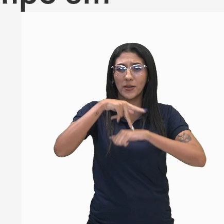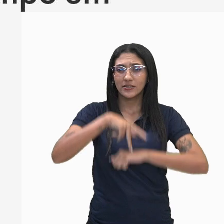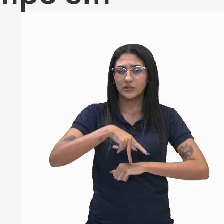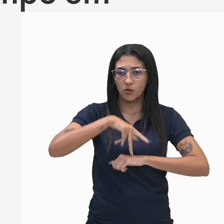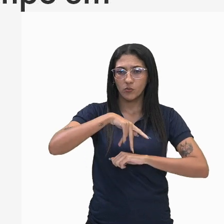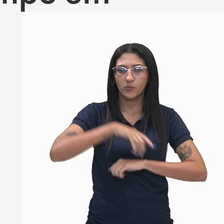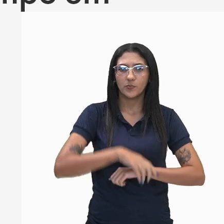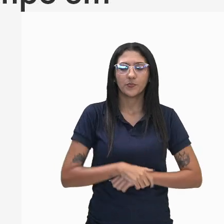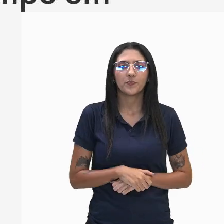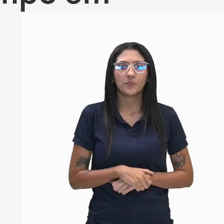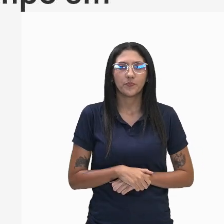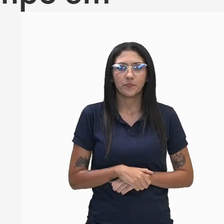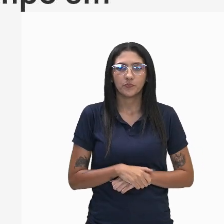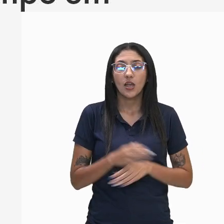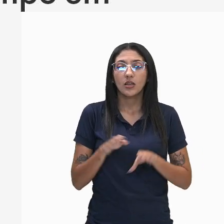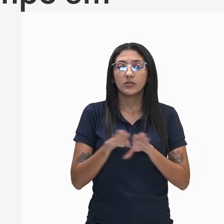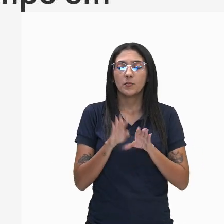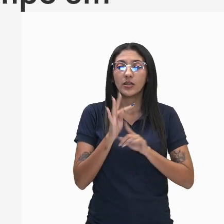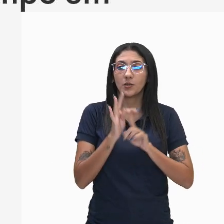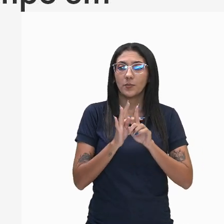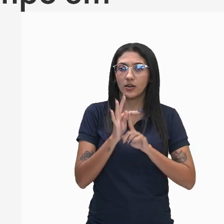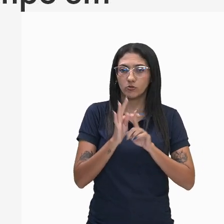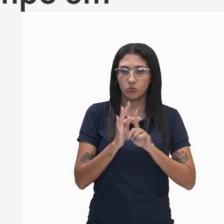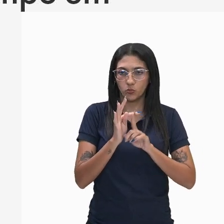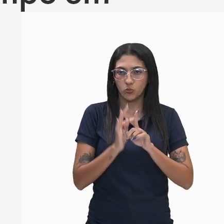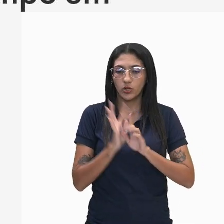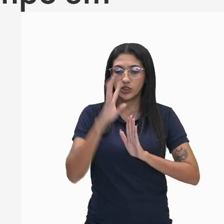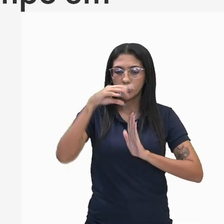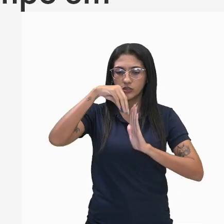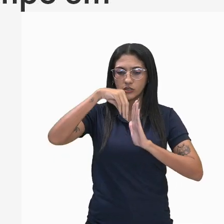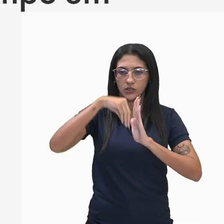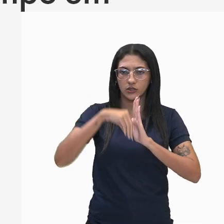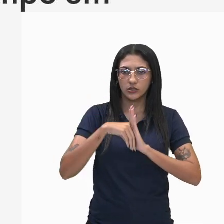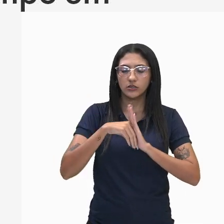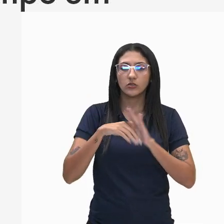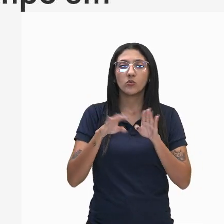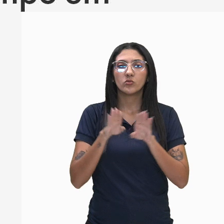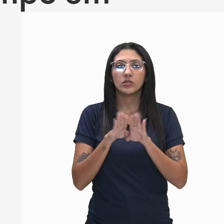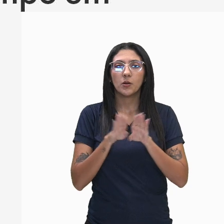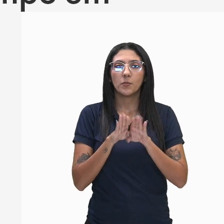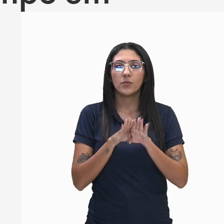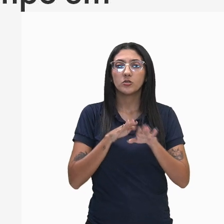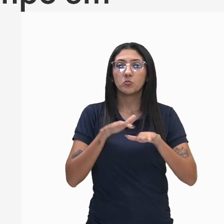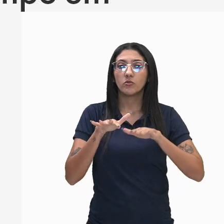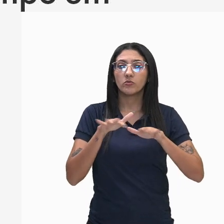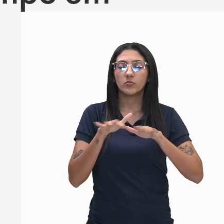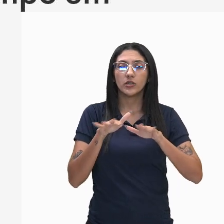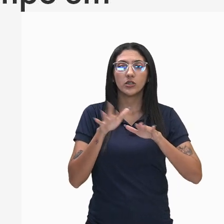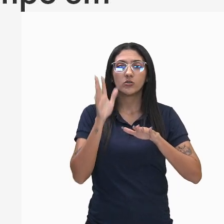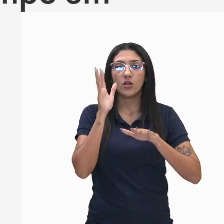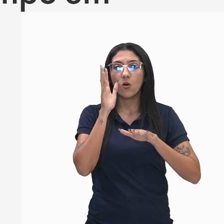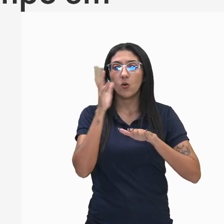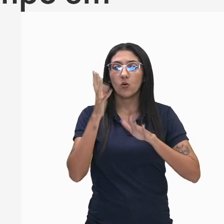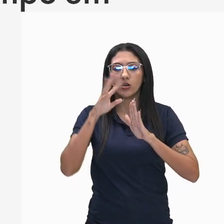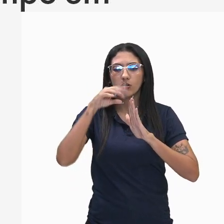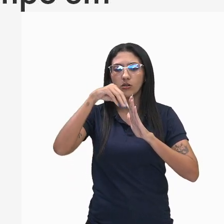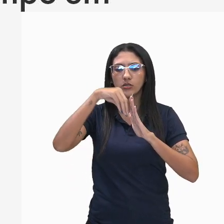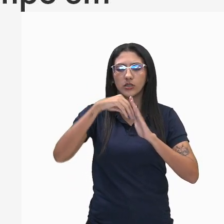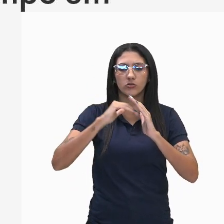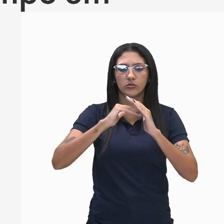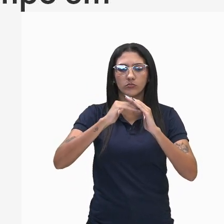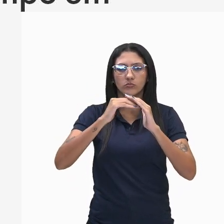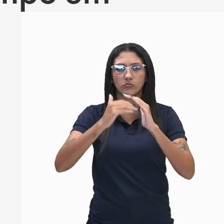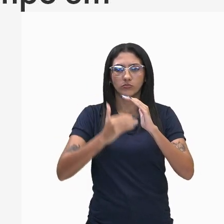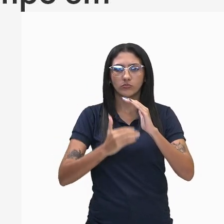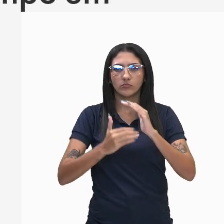Terra, como o calor do núcleo e as correntes de convecção que acontecem aí no manto, né, através